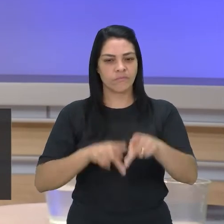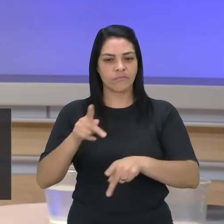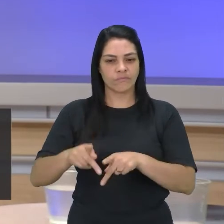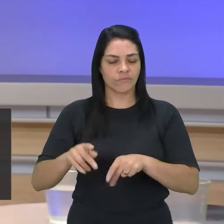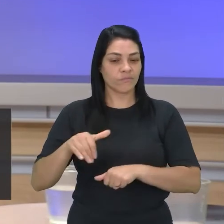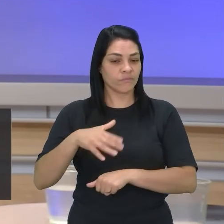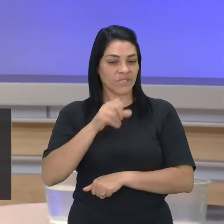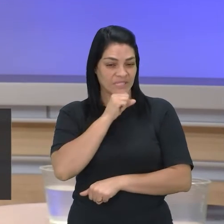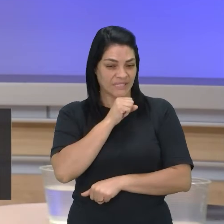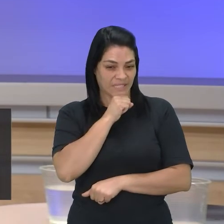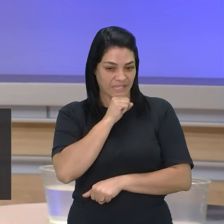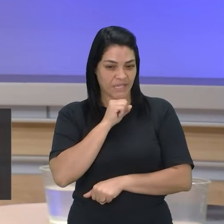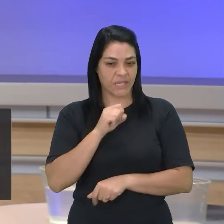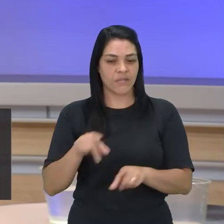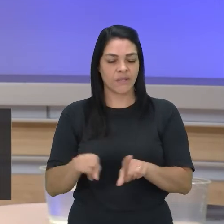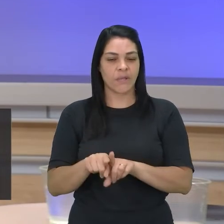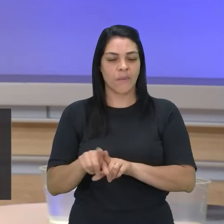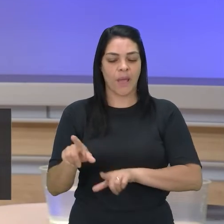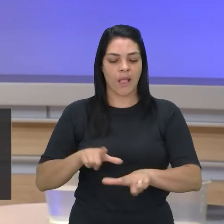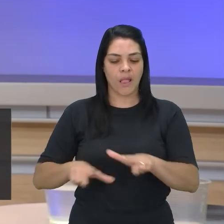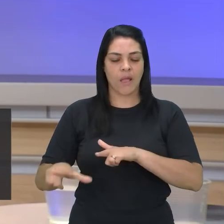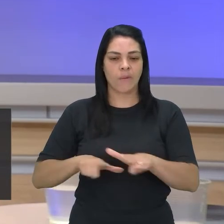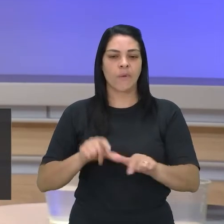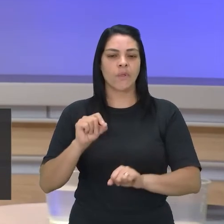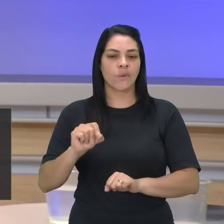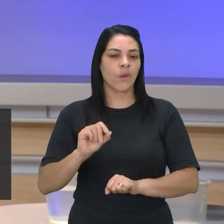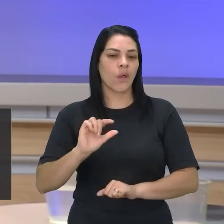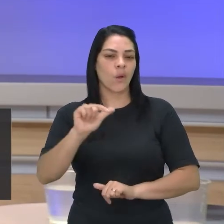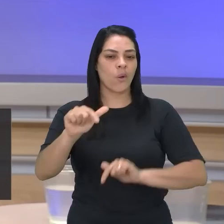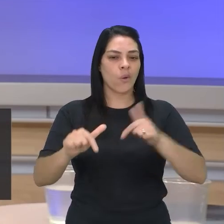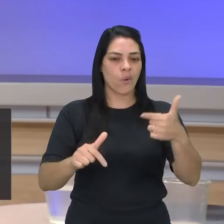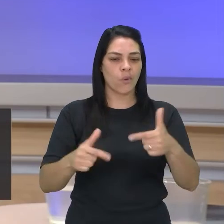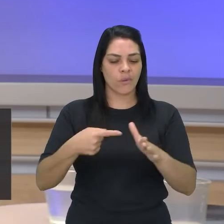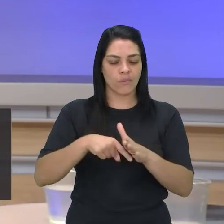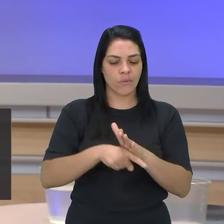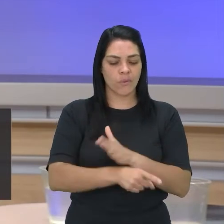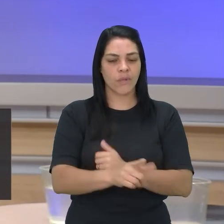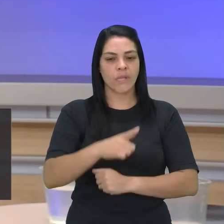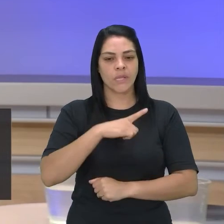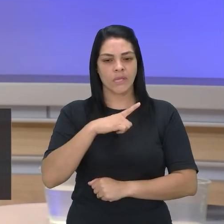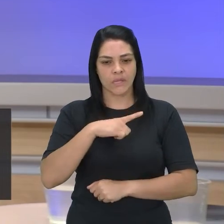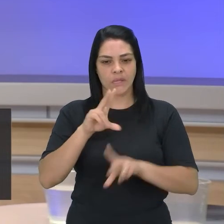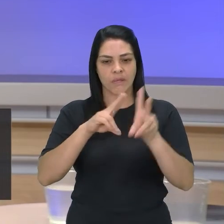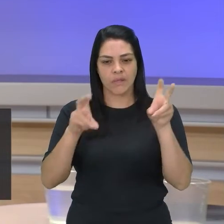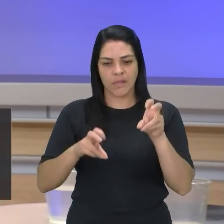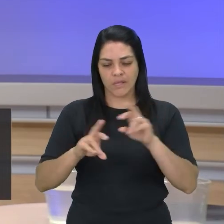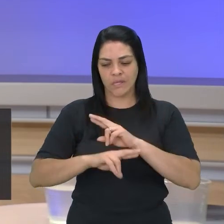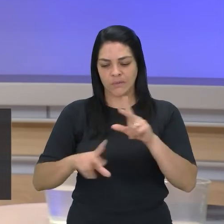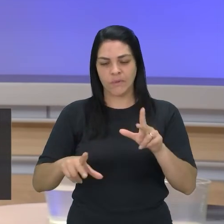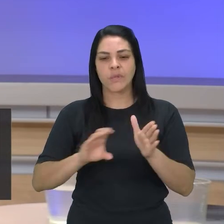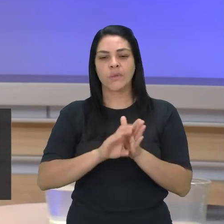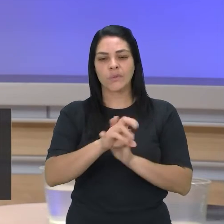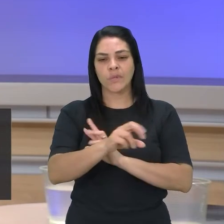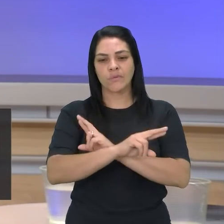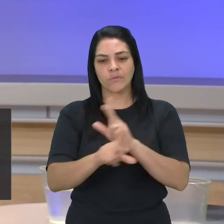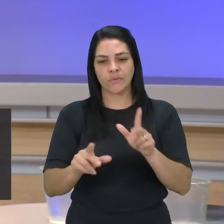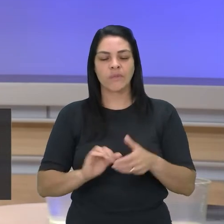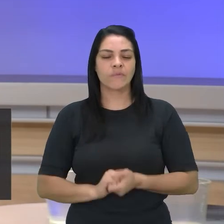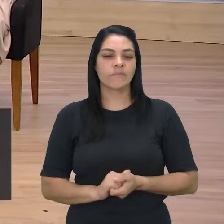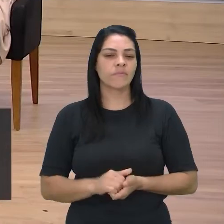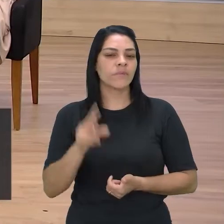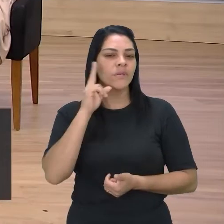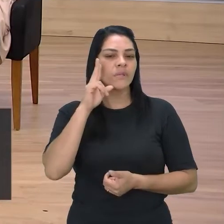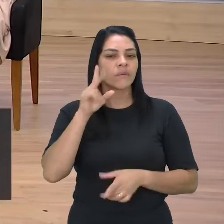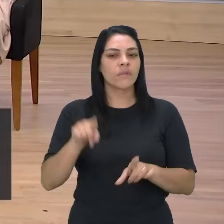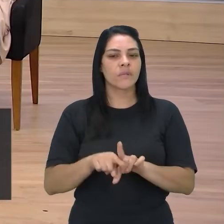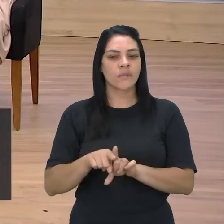velho, né, que aí está trabalhando com outra profundidade, alguns temas, alguns conceitos, né? Vale lembrar também que a